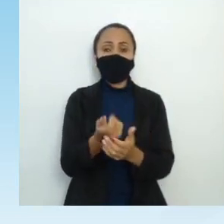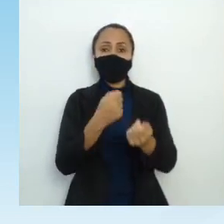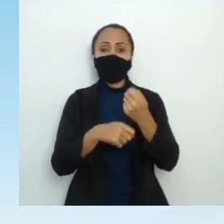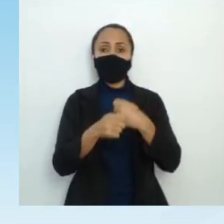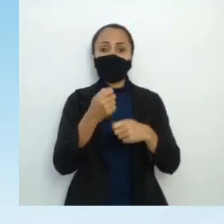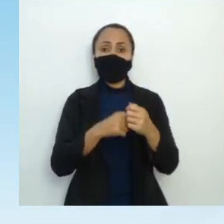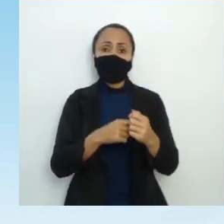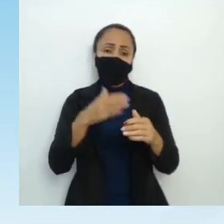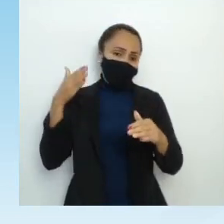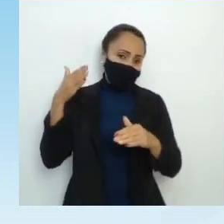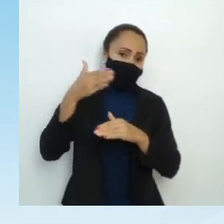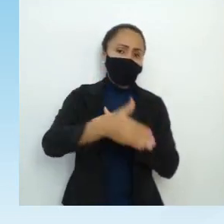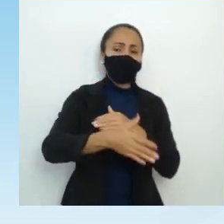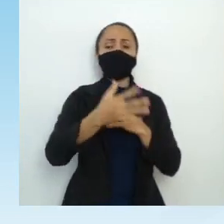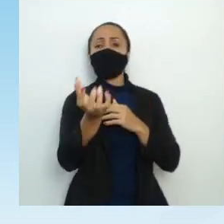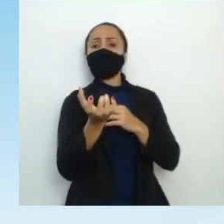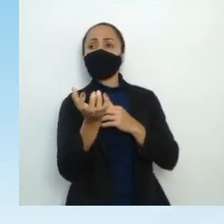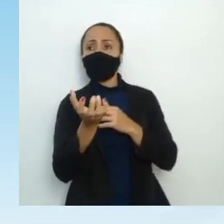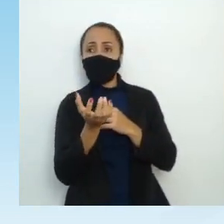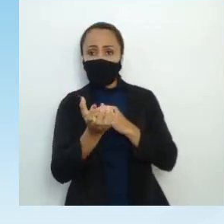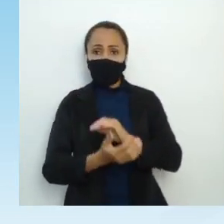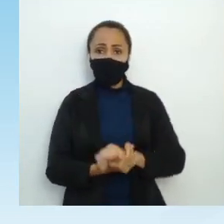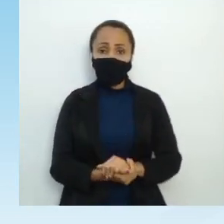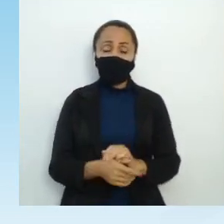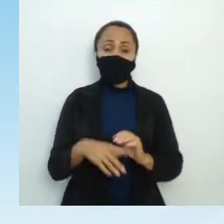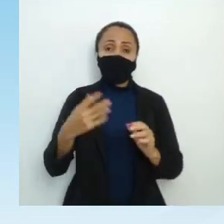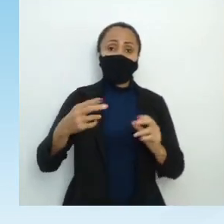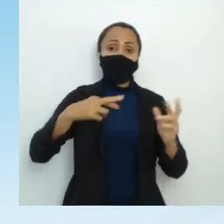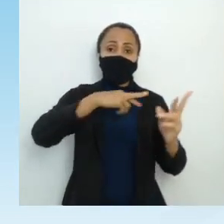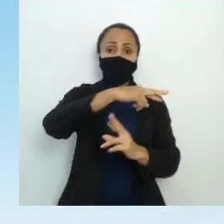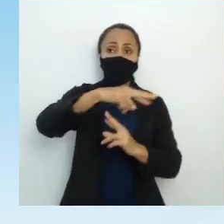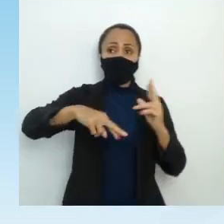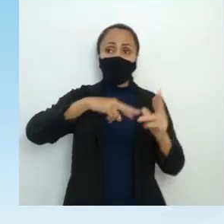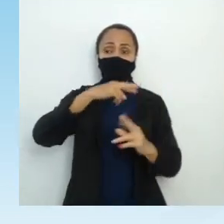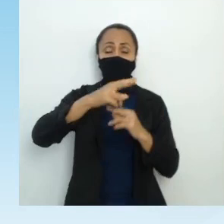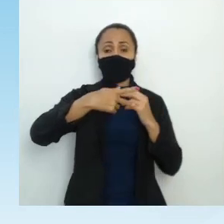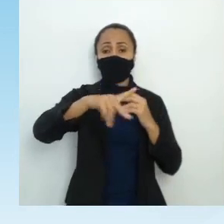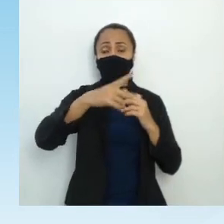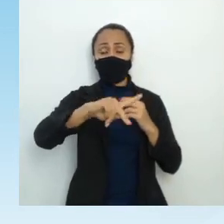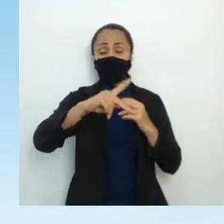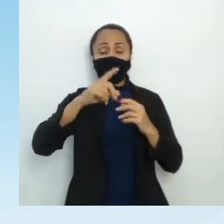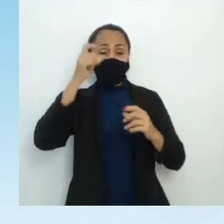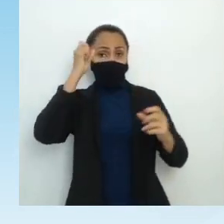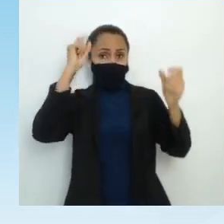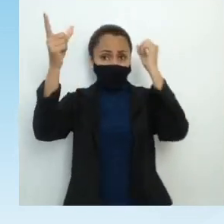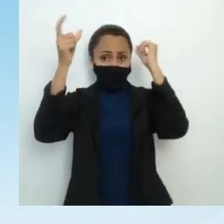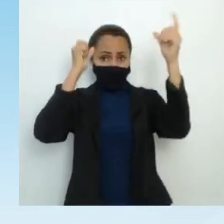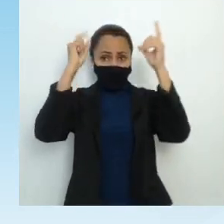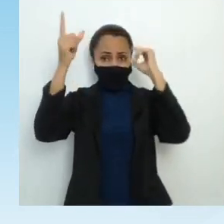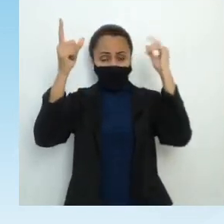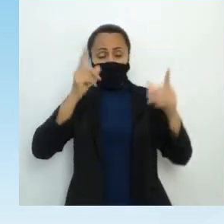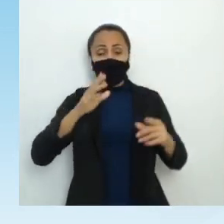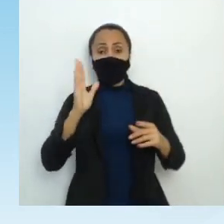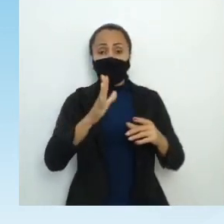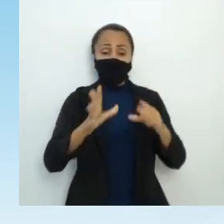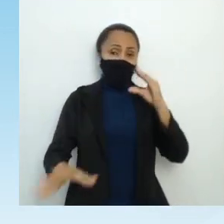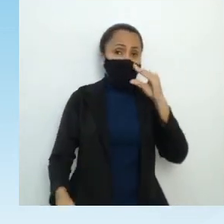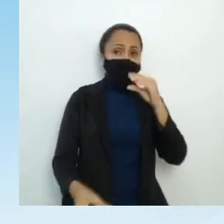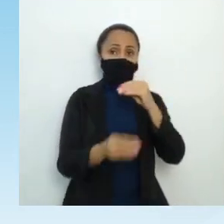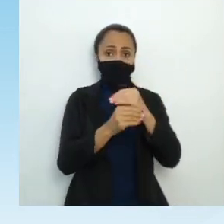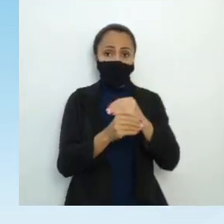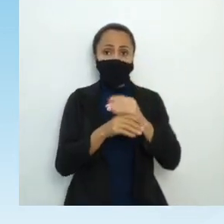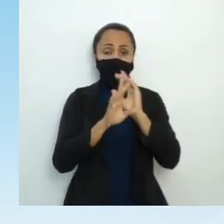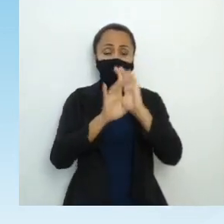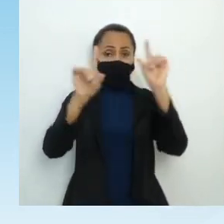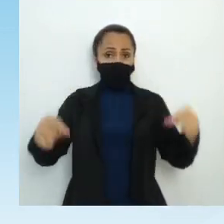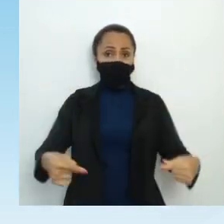querer participação. Então, as revoluções burguesas seriam, na sua ideia, né, aqui para nós, de uma forma já resumida, esses conflitos